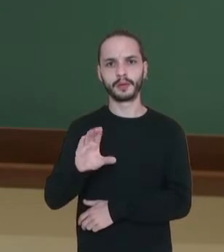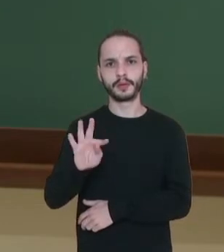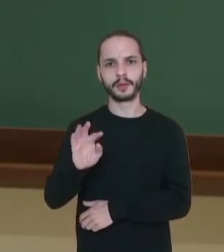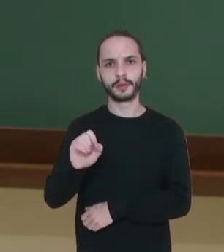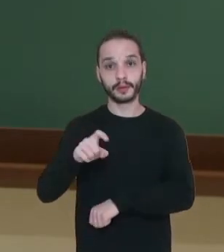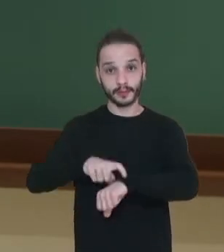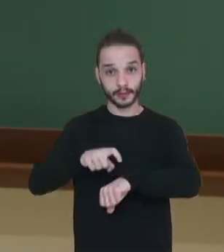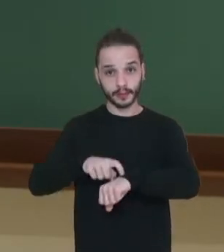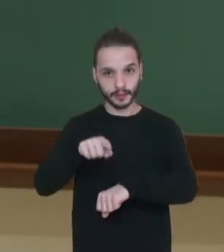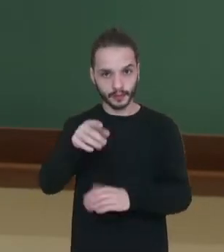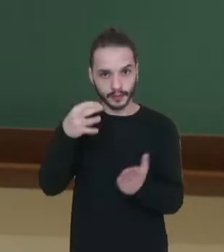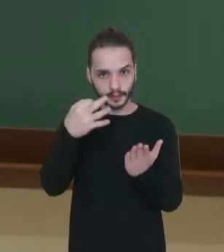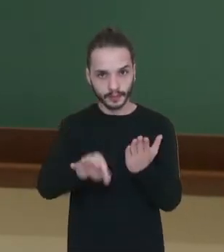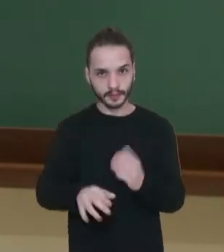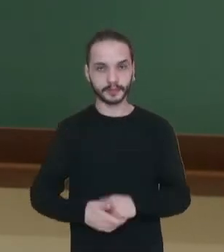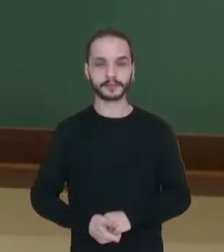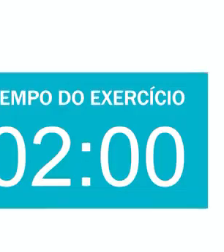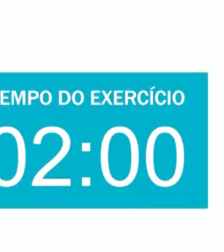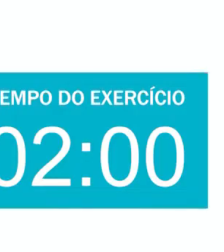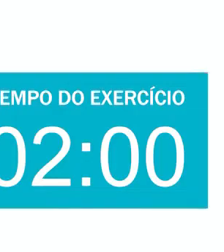para vocês acertarem essa.